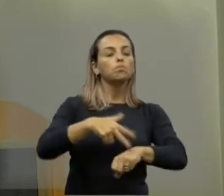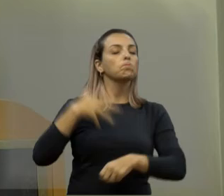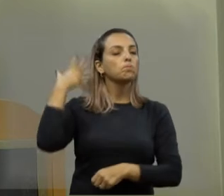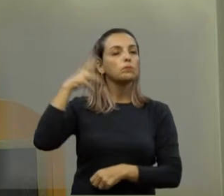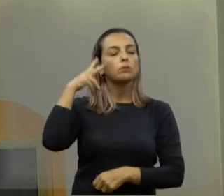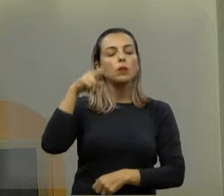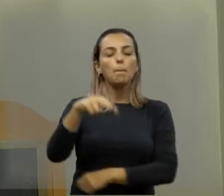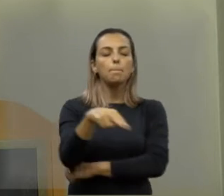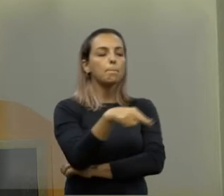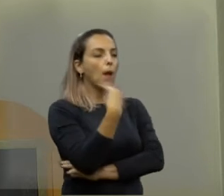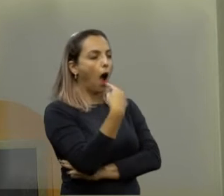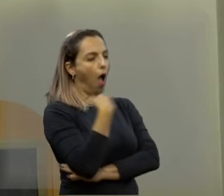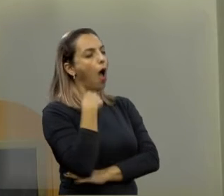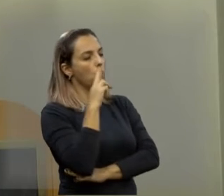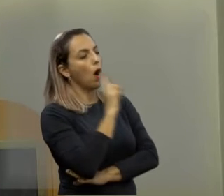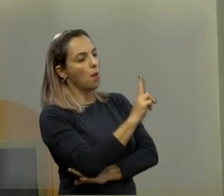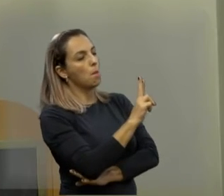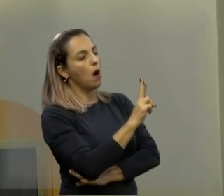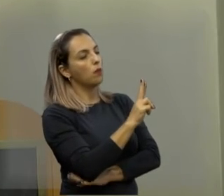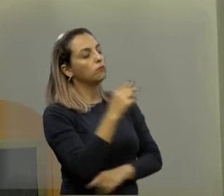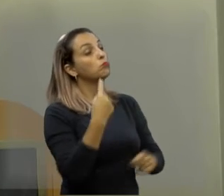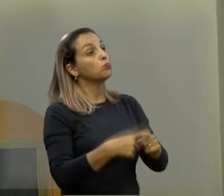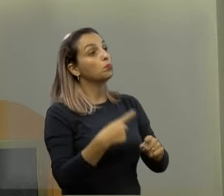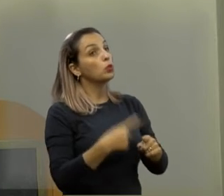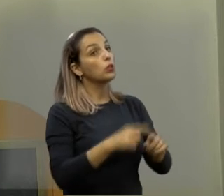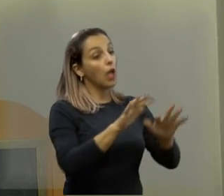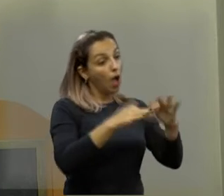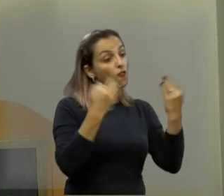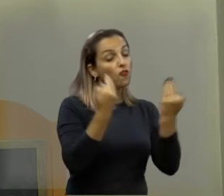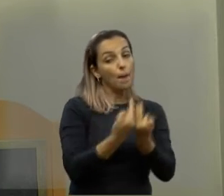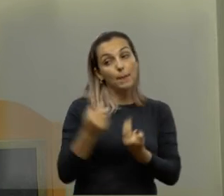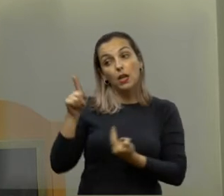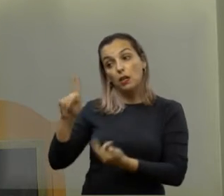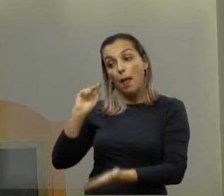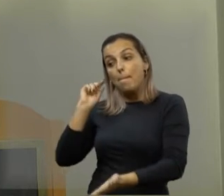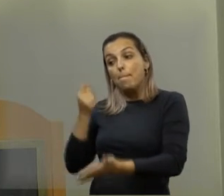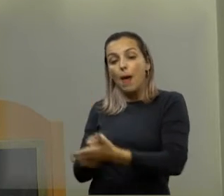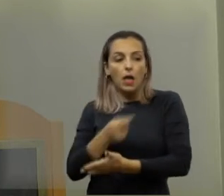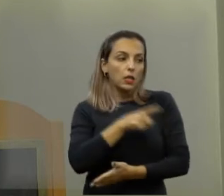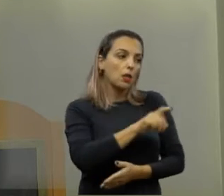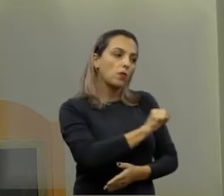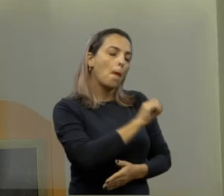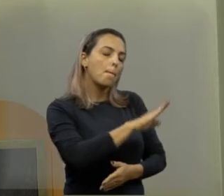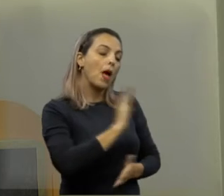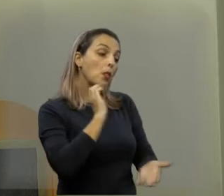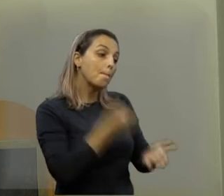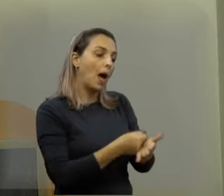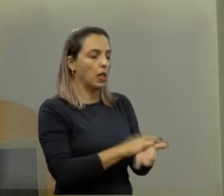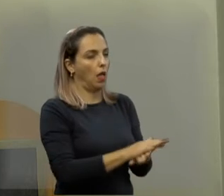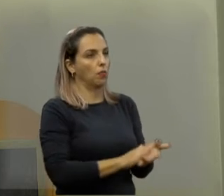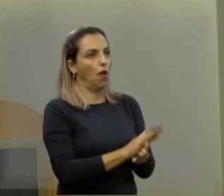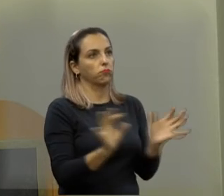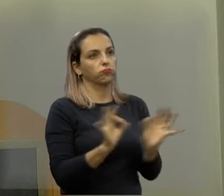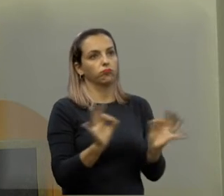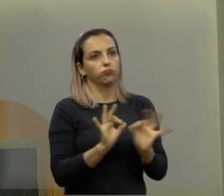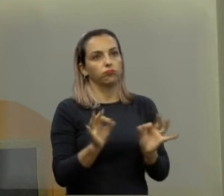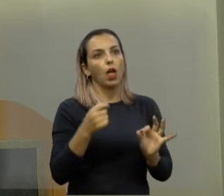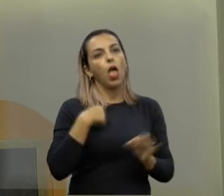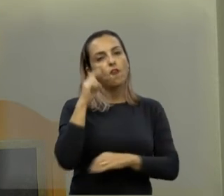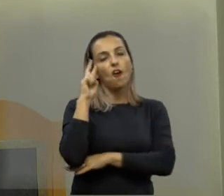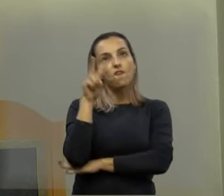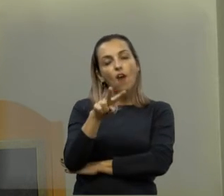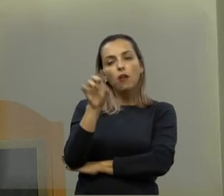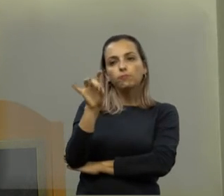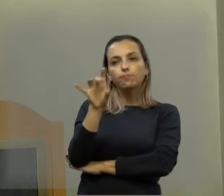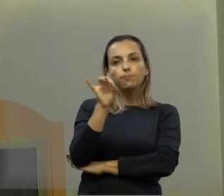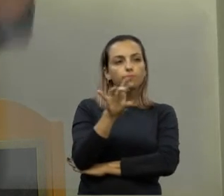olhar para mim falar Presidente eu vou responder porque quem tem a família dos bichos paga e Porque quem tem a família no São Bento não paga eu vou ligar